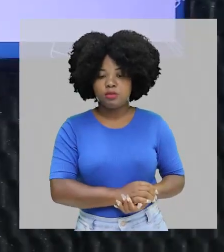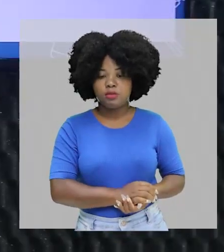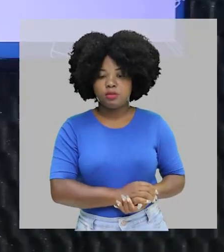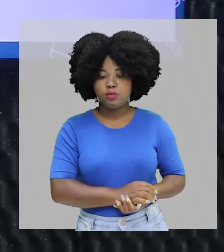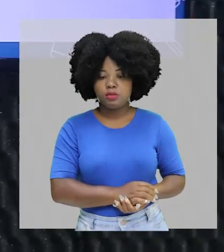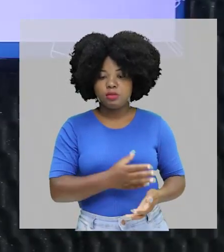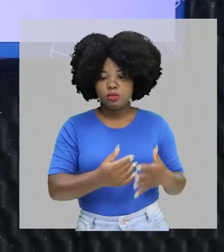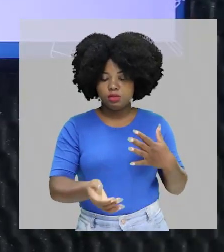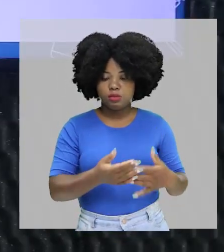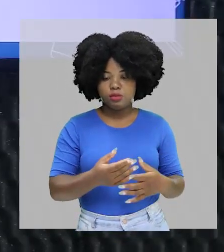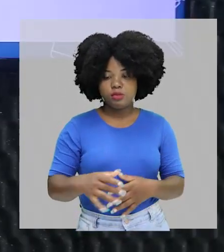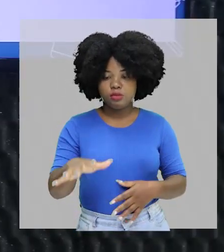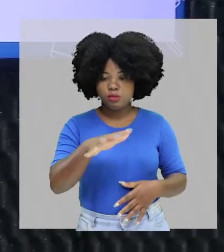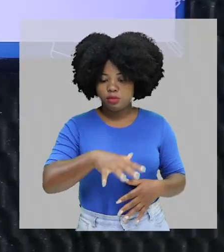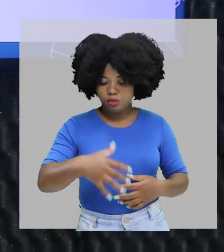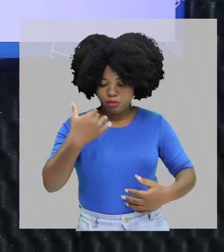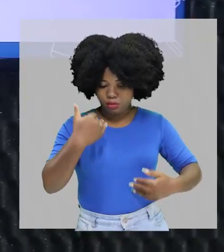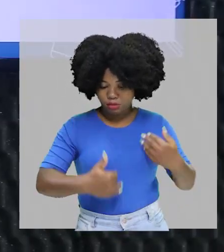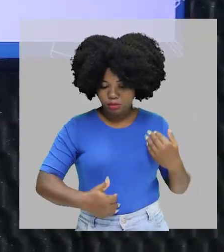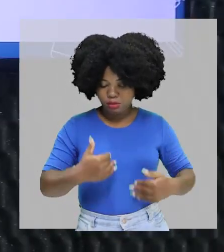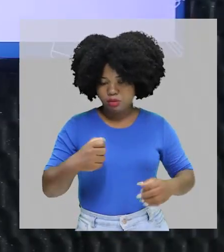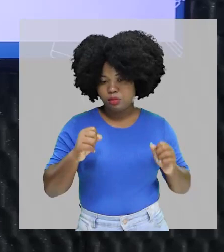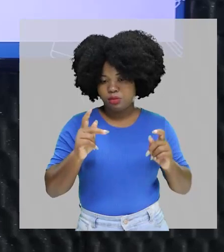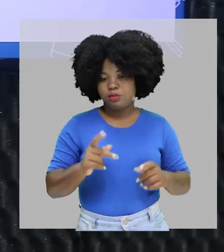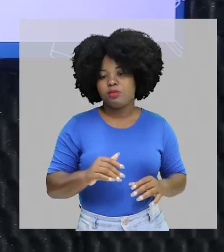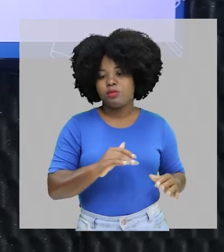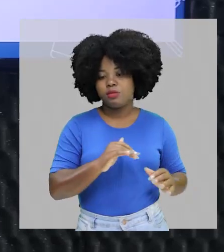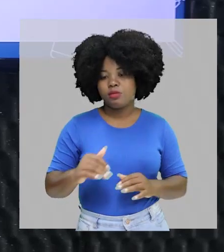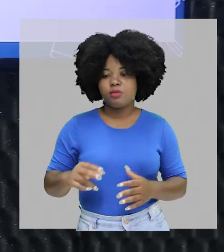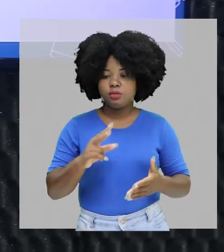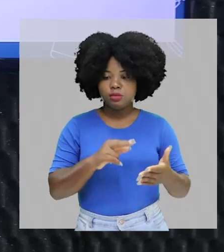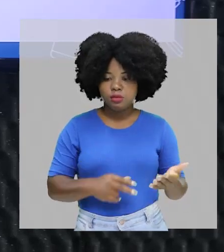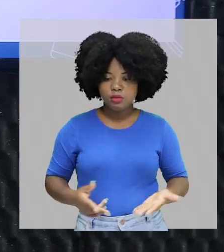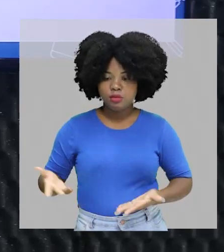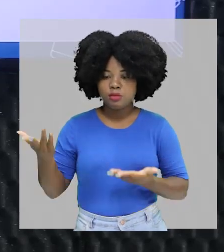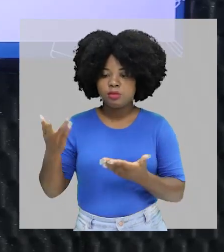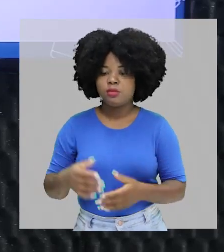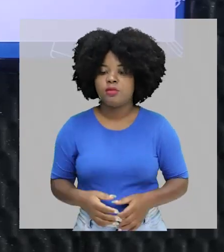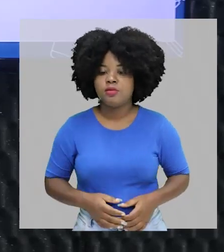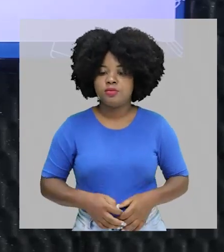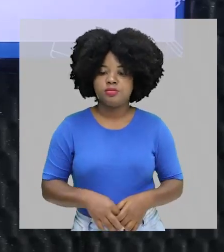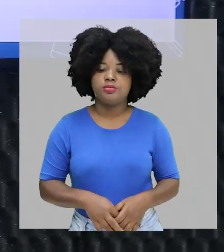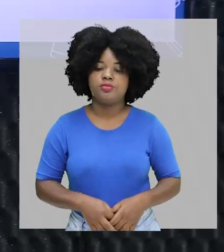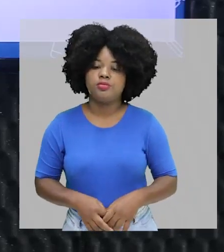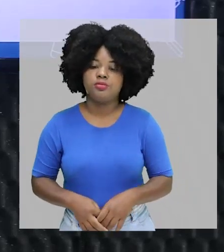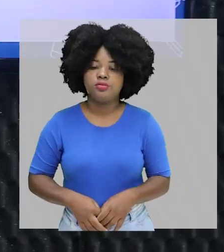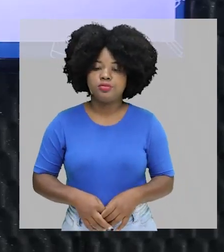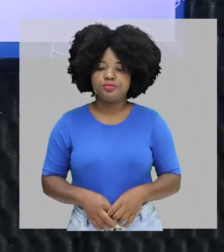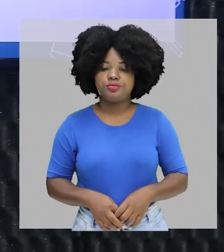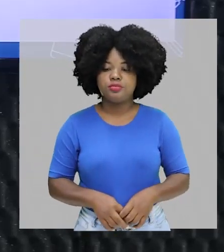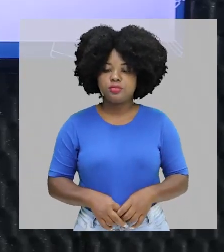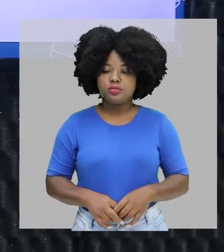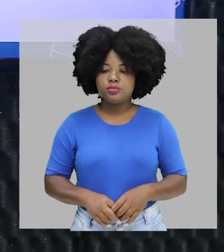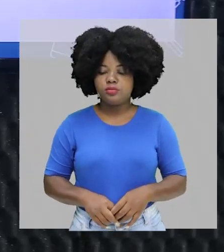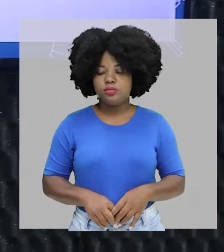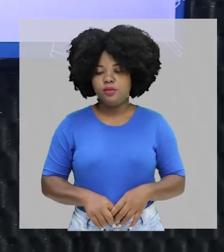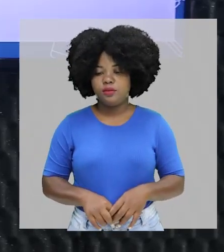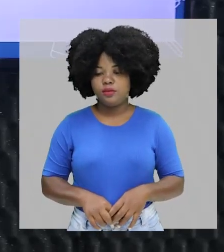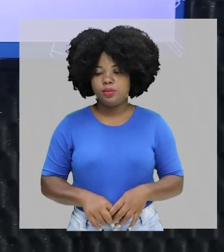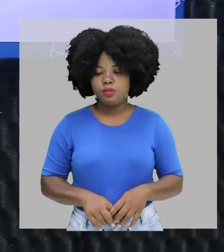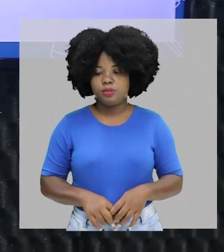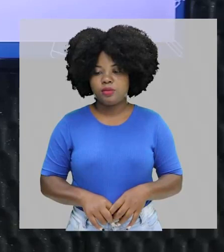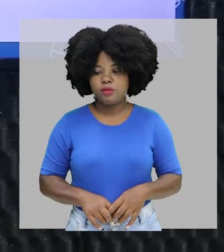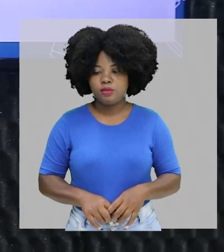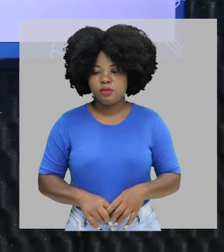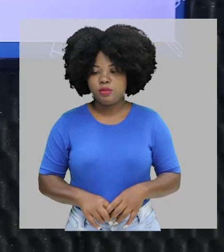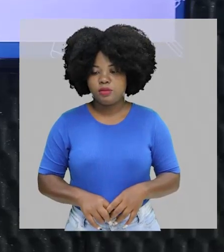órgão. O método mais tradicional é o da cintilografia, que vai usar o iodo